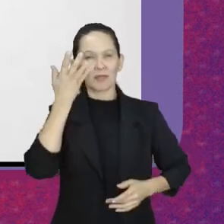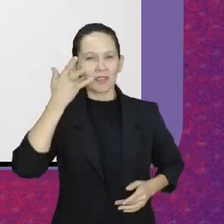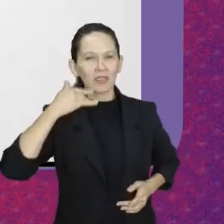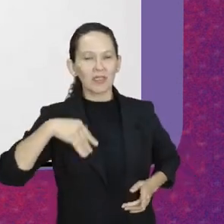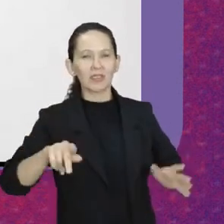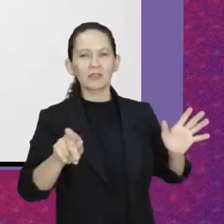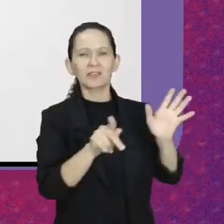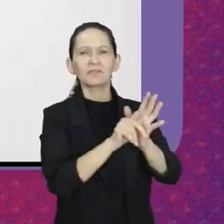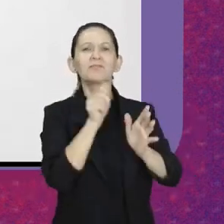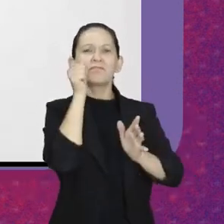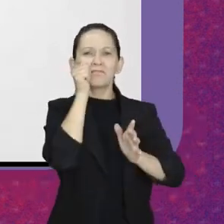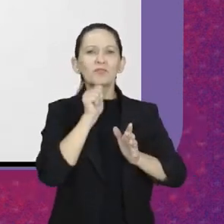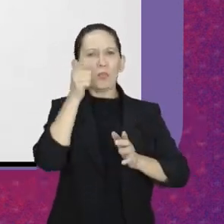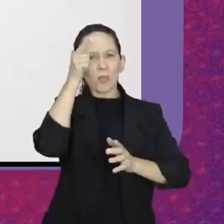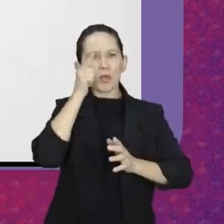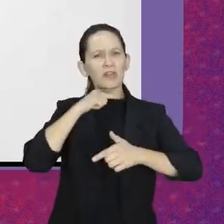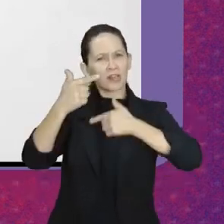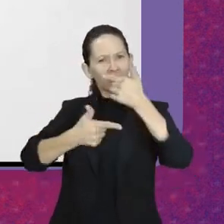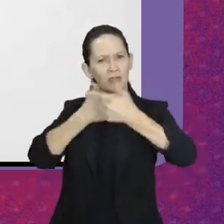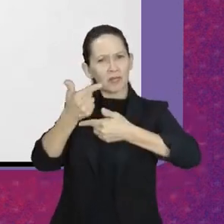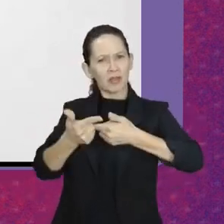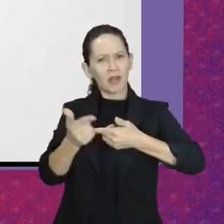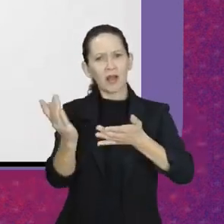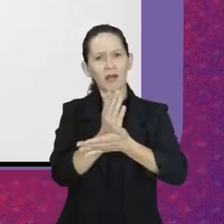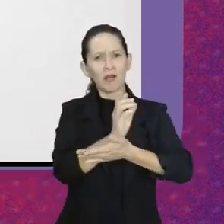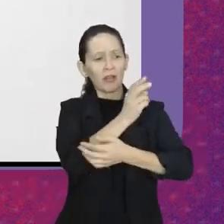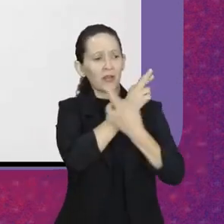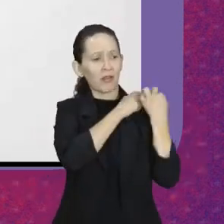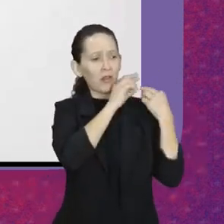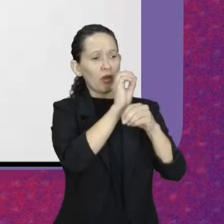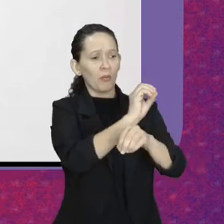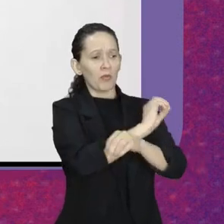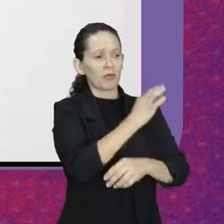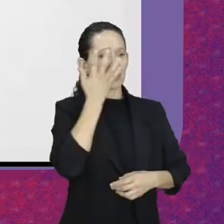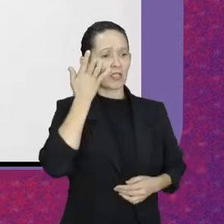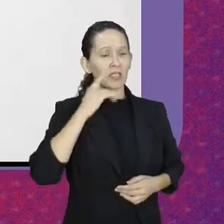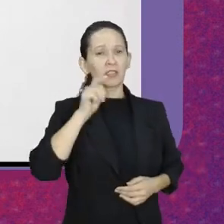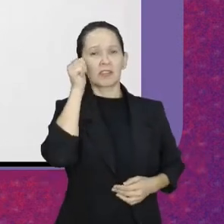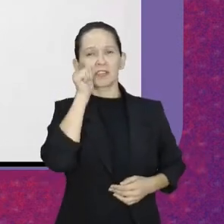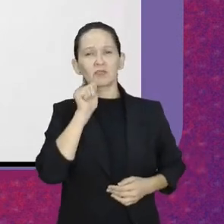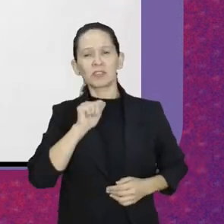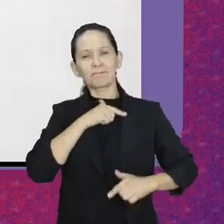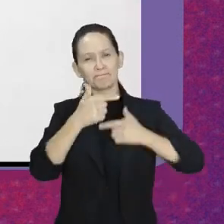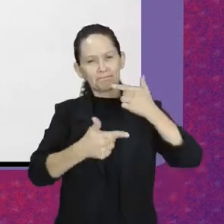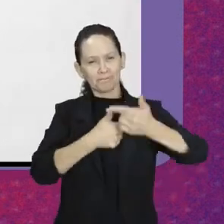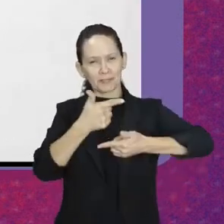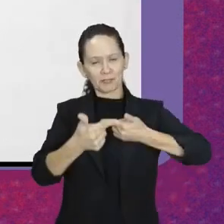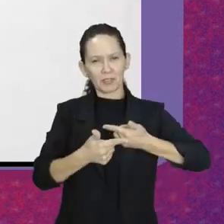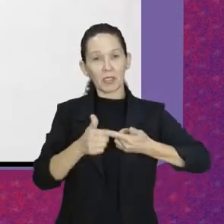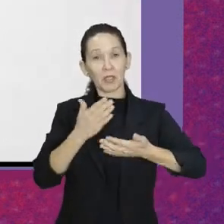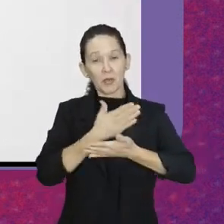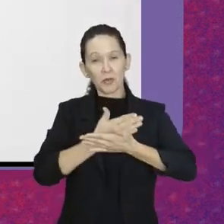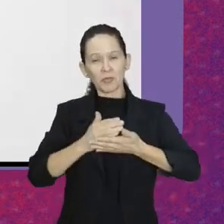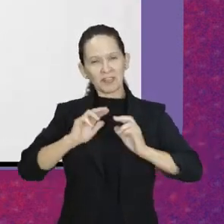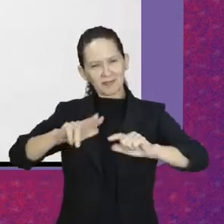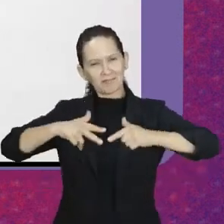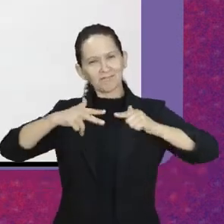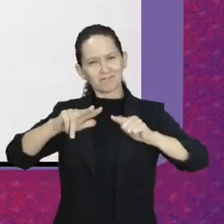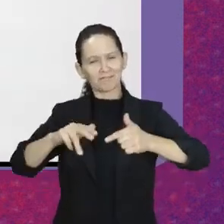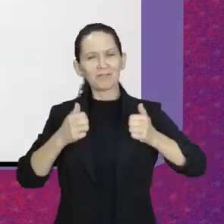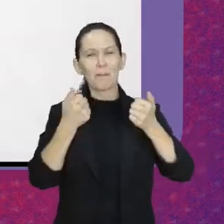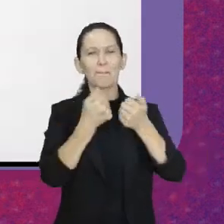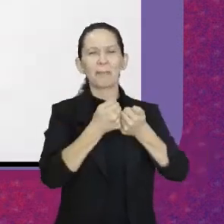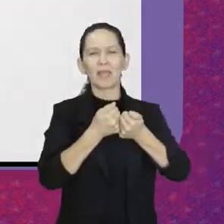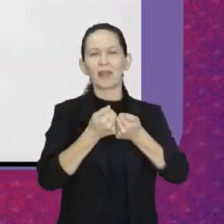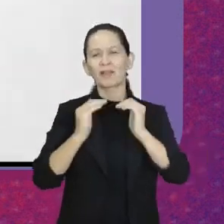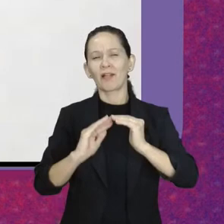e dela para ela poder trabalhar. Então, quando eu comecei a militar no movimento de bairro,